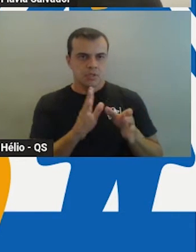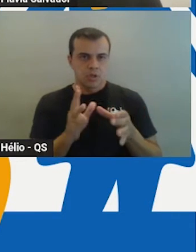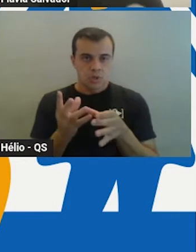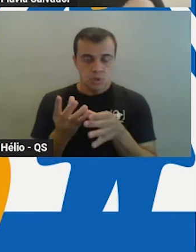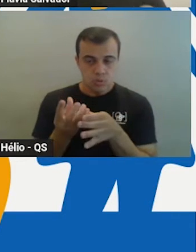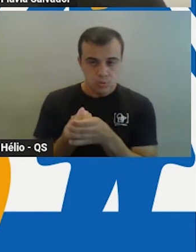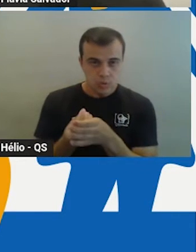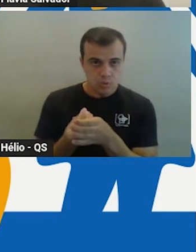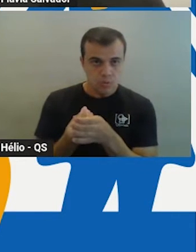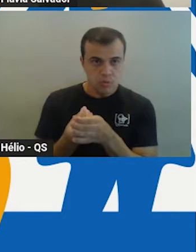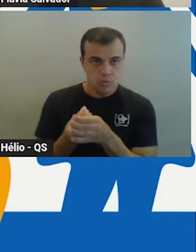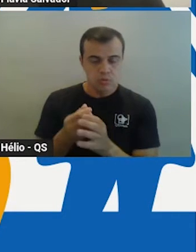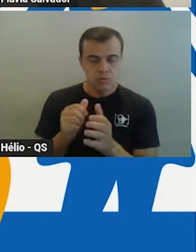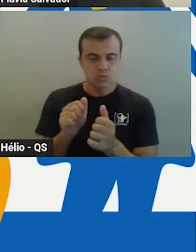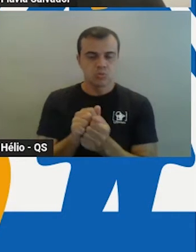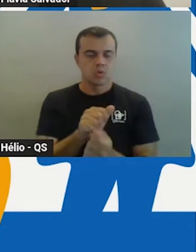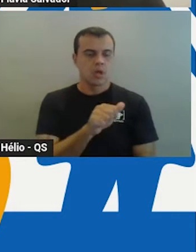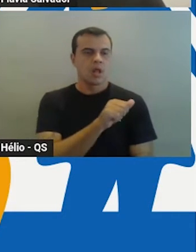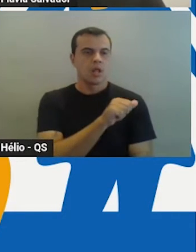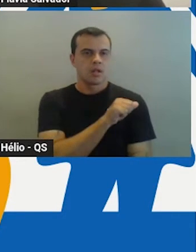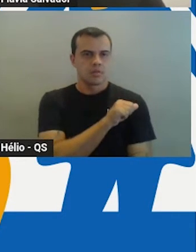inclusão com os alunos,